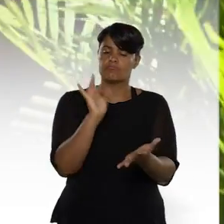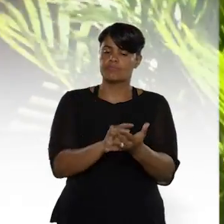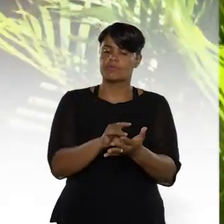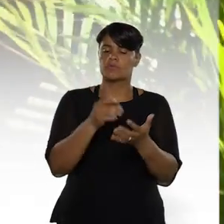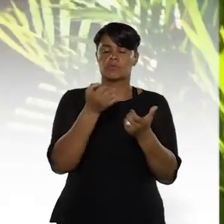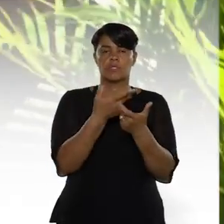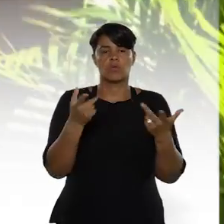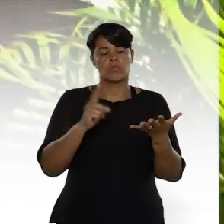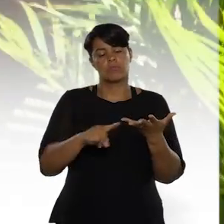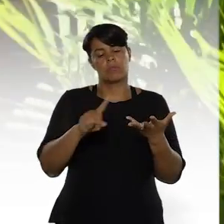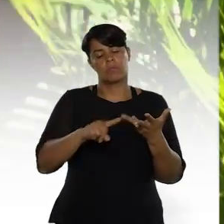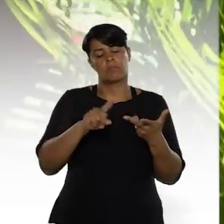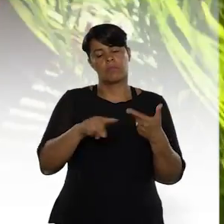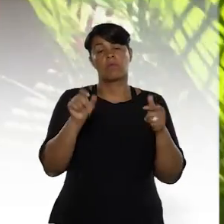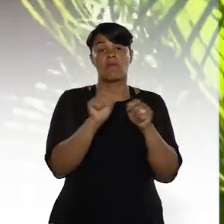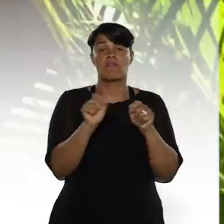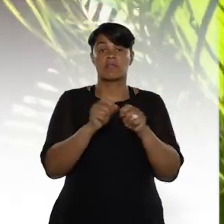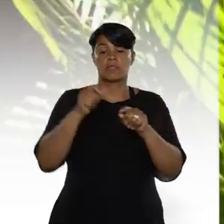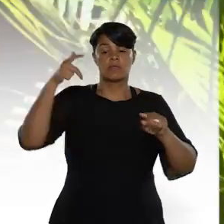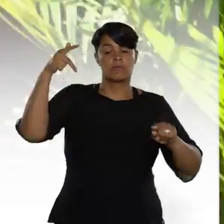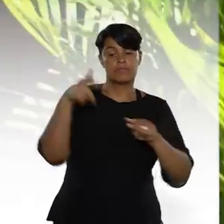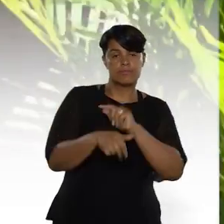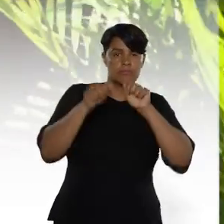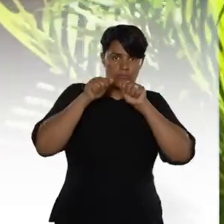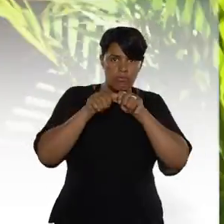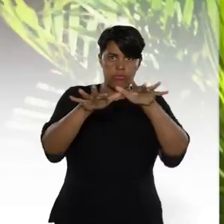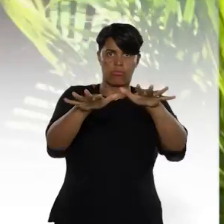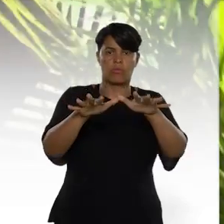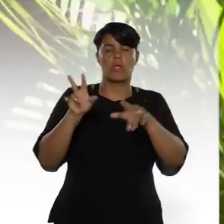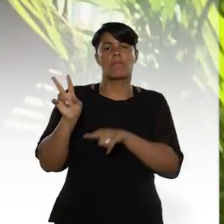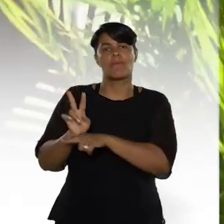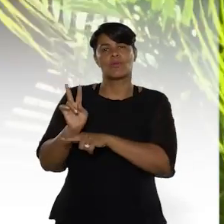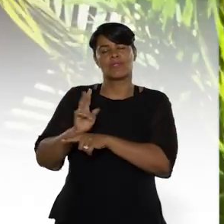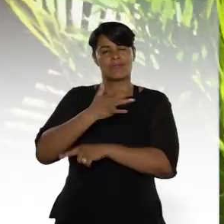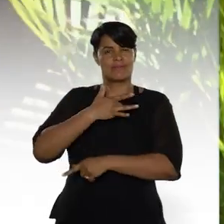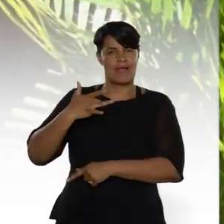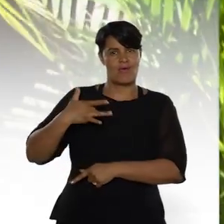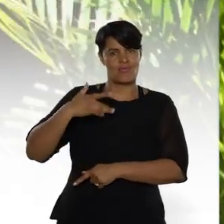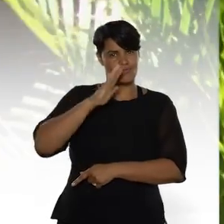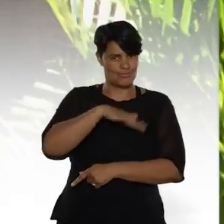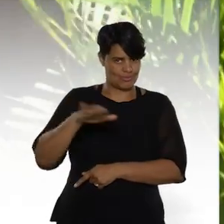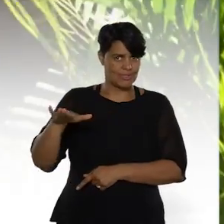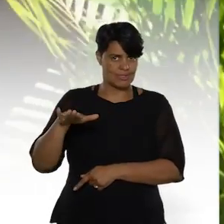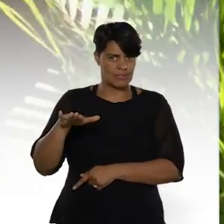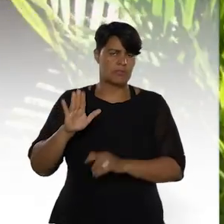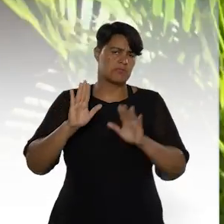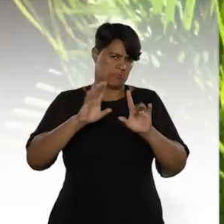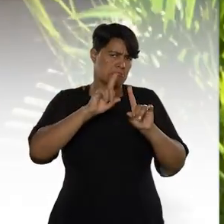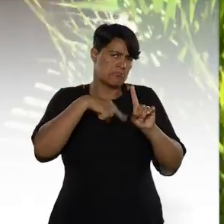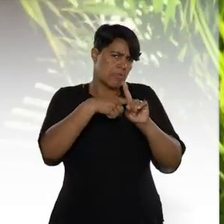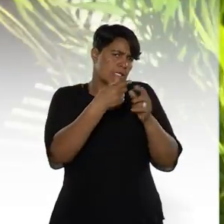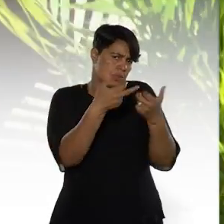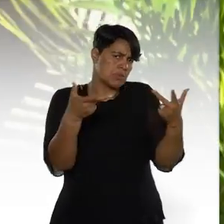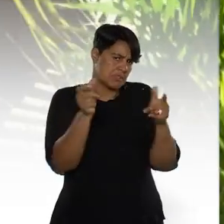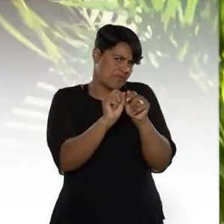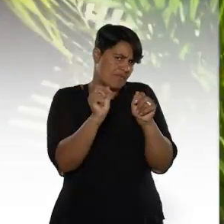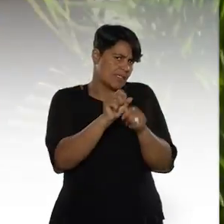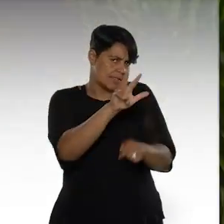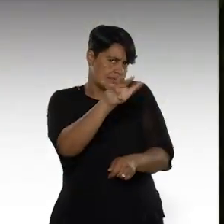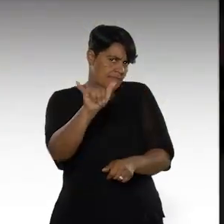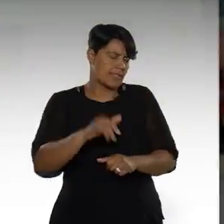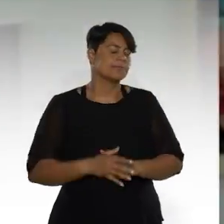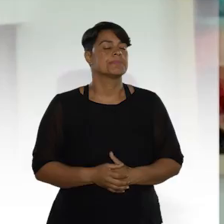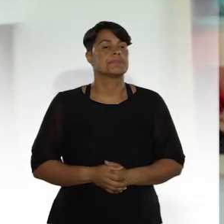o surto e proteger a saúde das crianças aqui em Alagoas. Outras medidas ainda podem ser